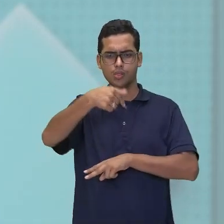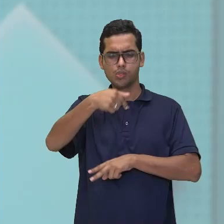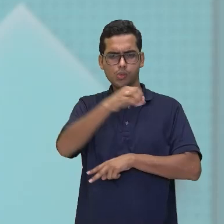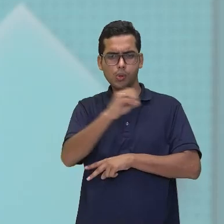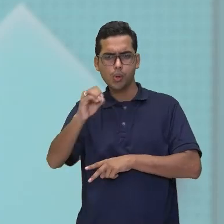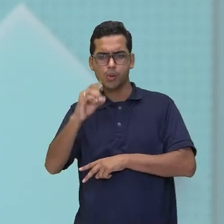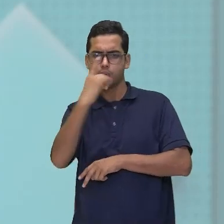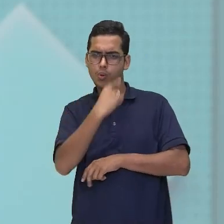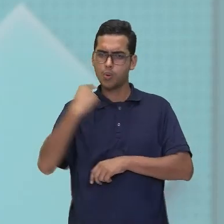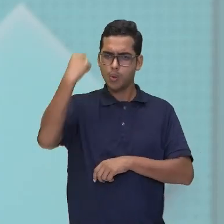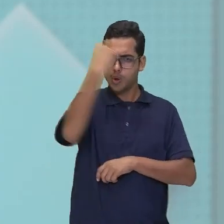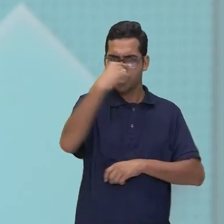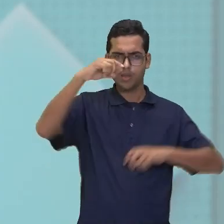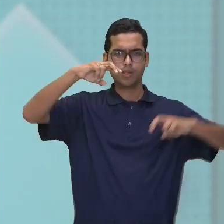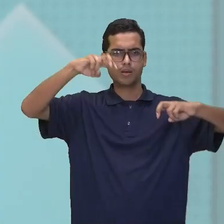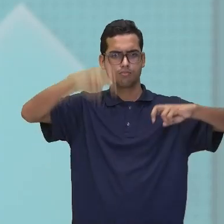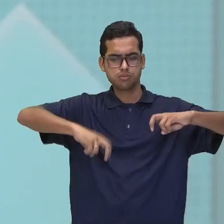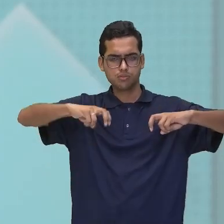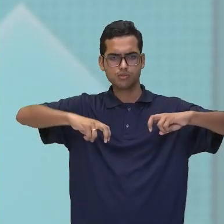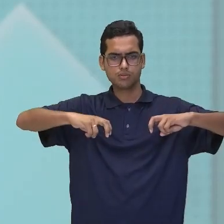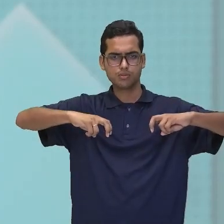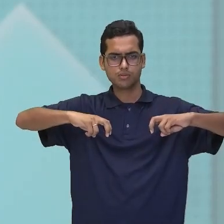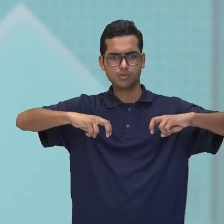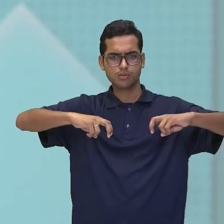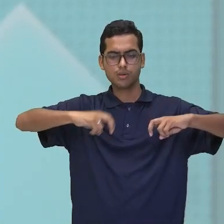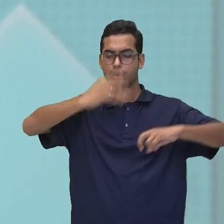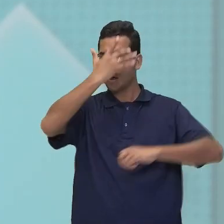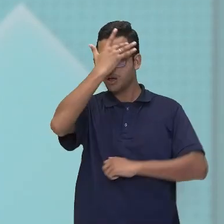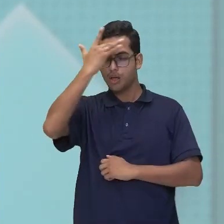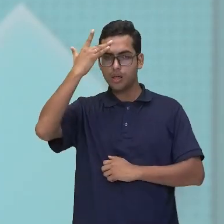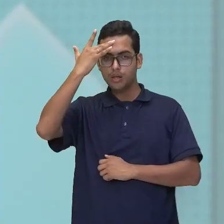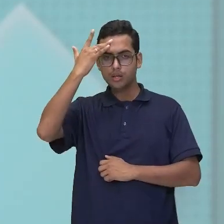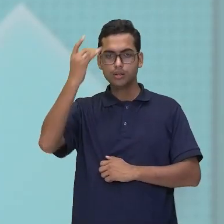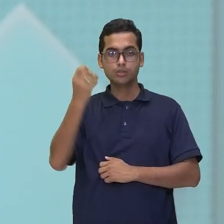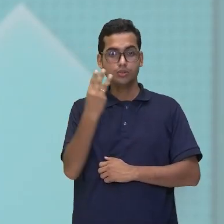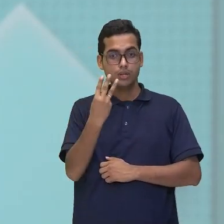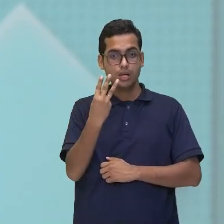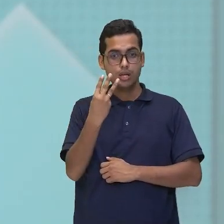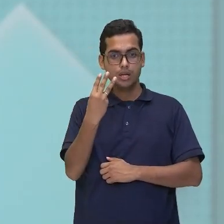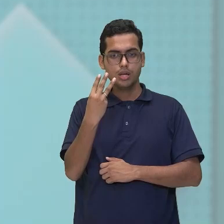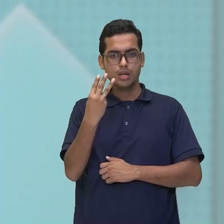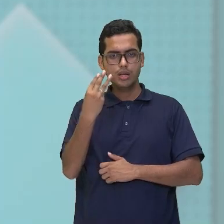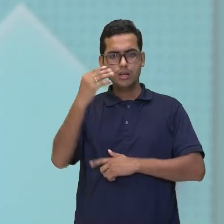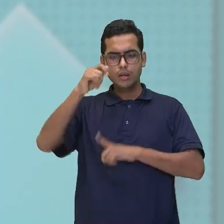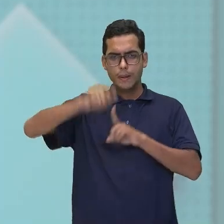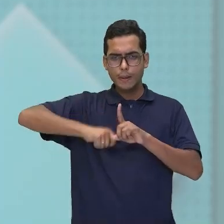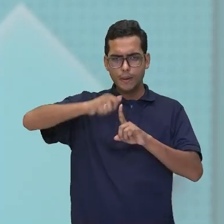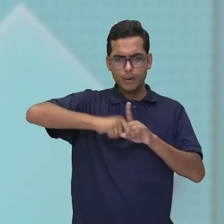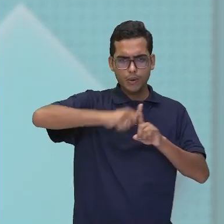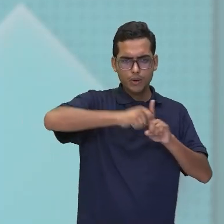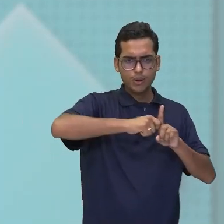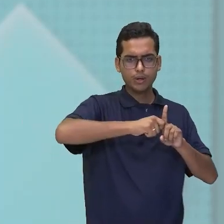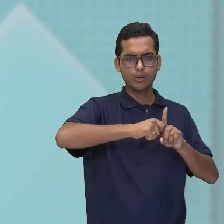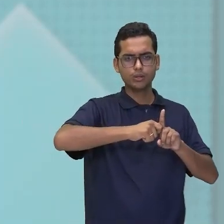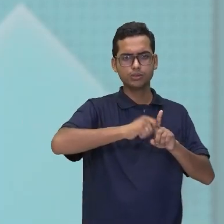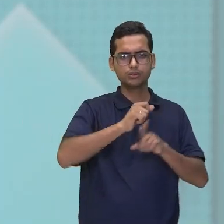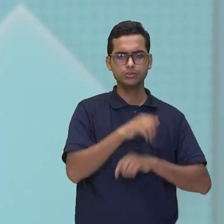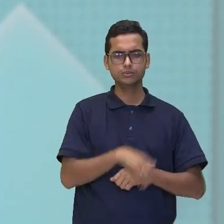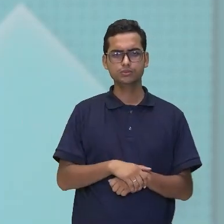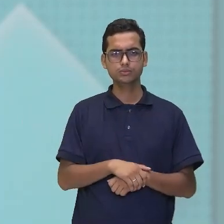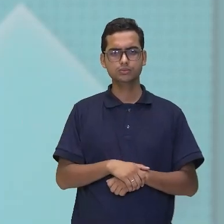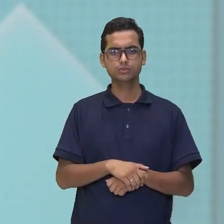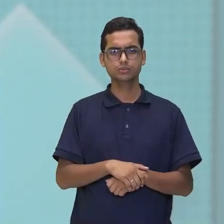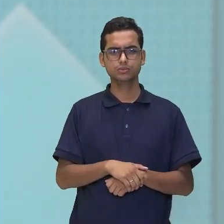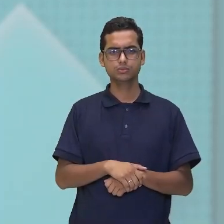durou 3 meses, em que um público ele ficava apenas sentado ali, observando ali a Abramovic sem falar